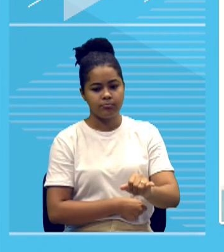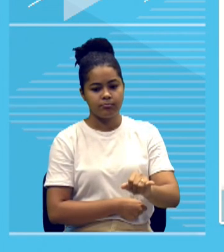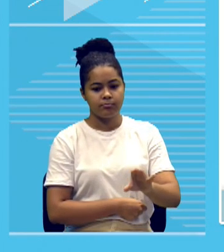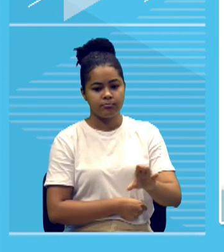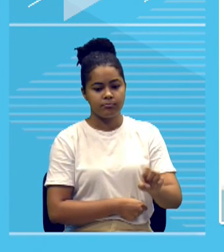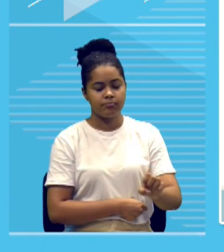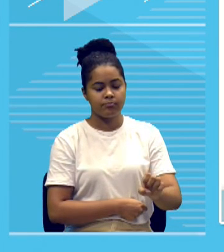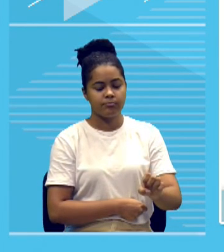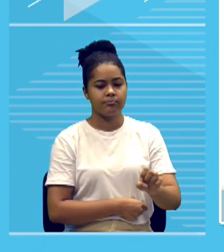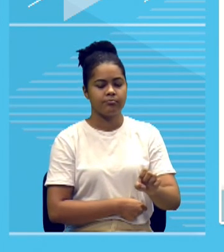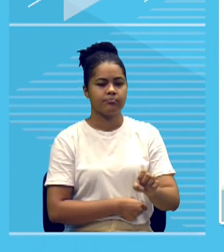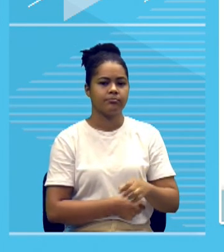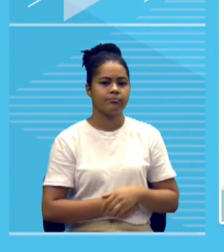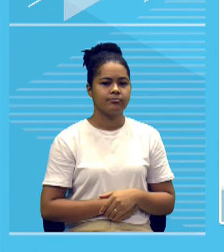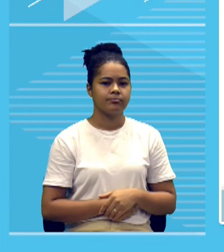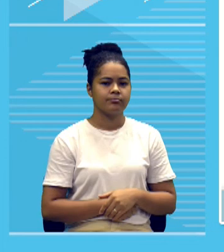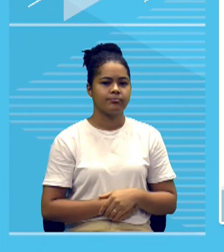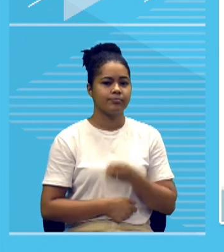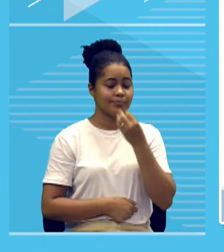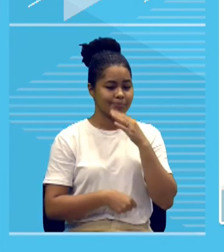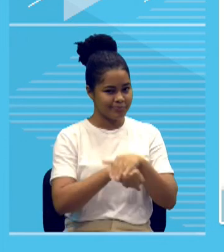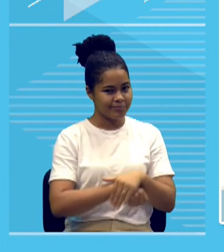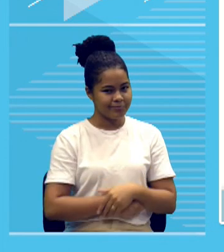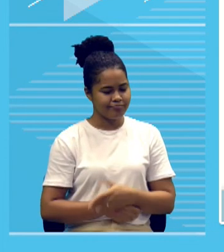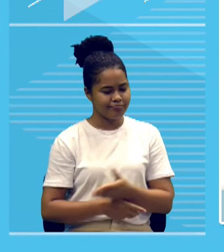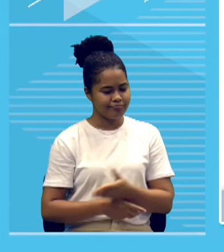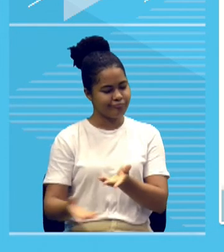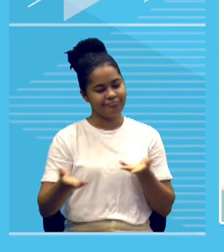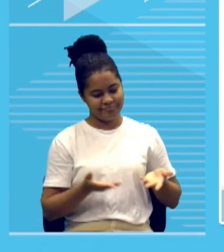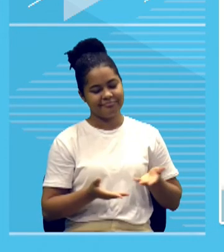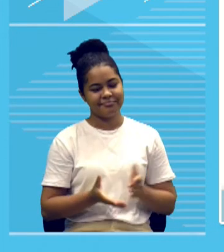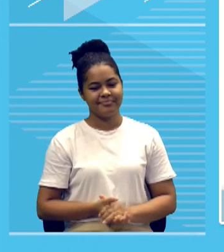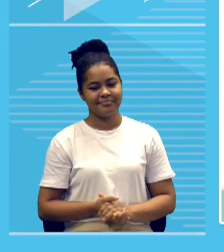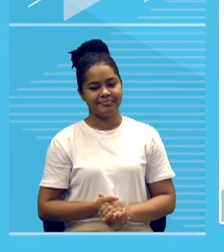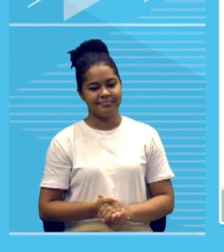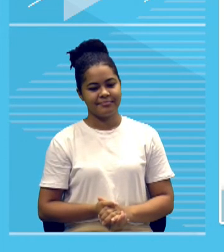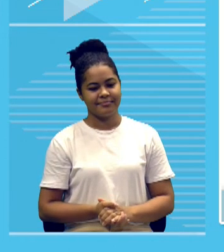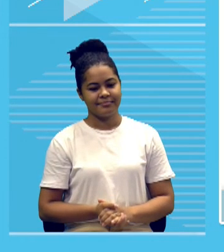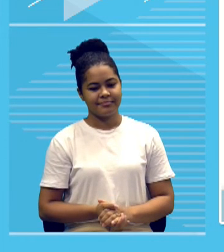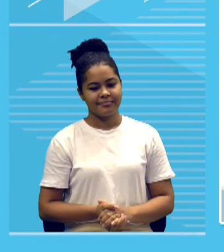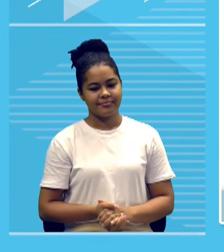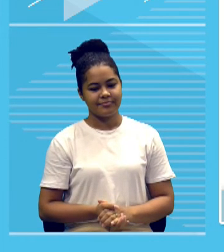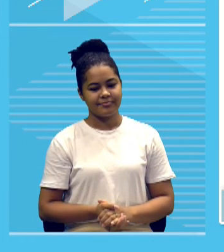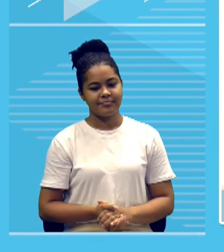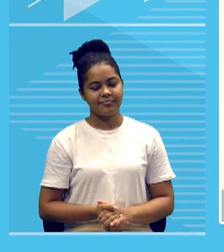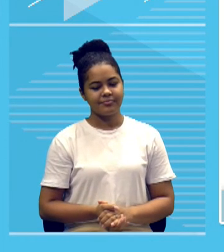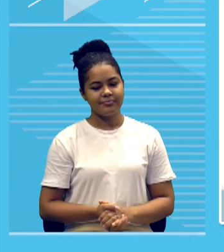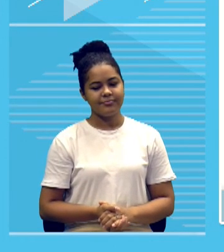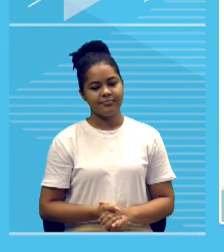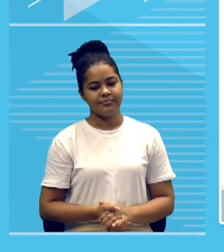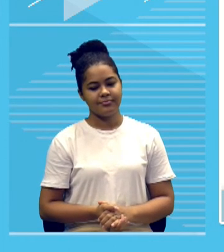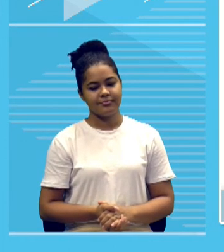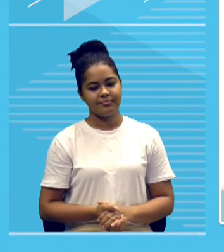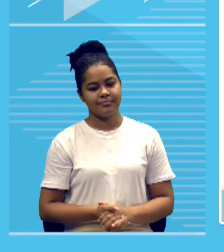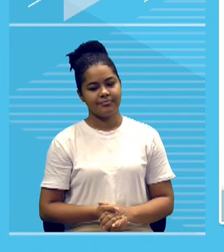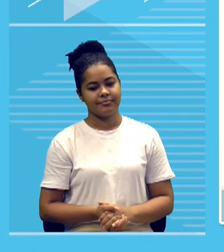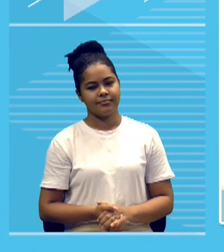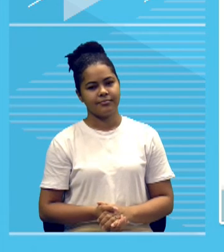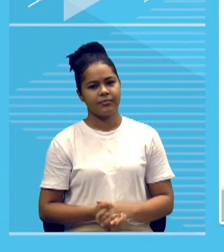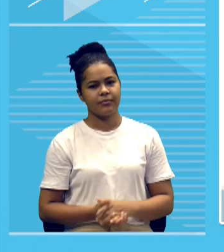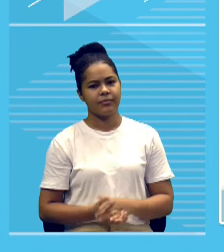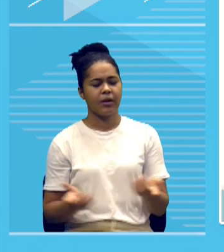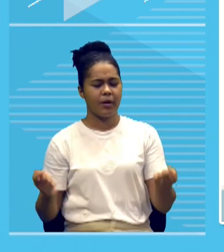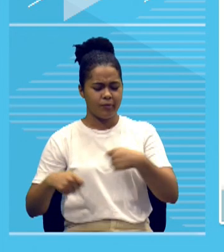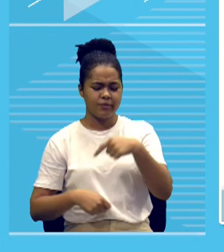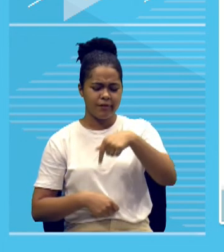e vai estar com a gente manda um boa noite especial seja bem-vinda Joyce E aí galerinha tende a aumentar energia eólica no Brasil o está